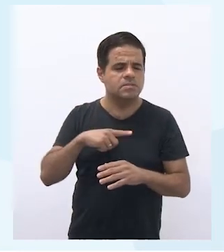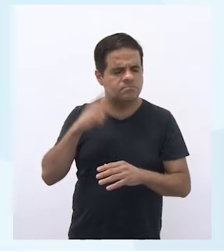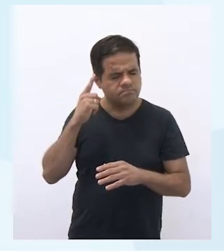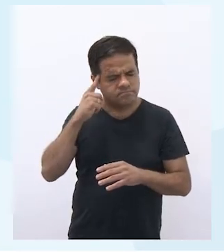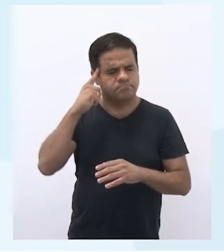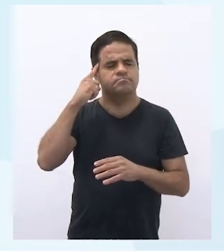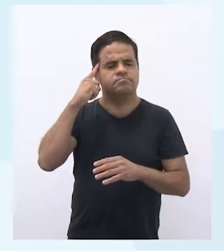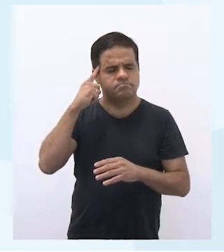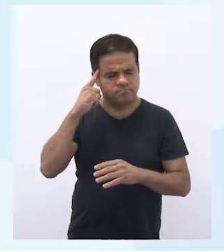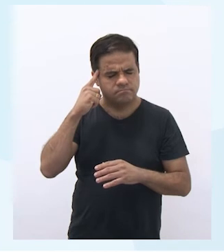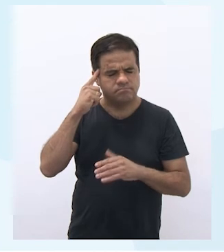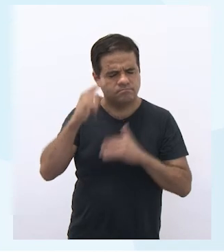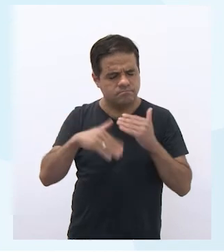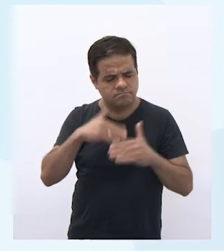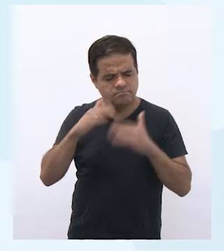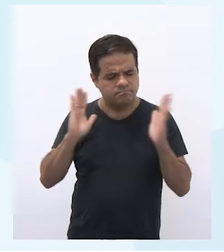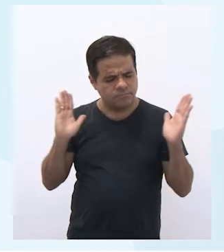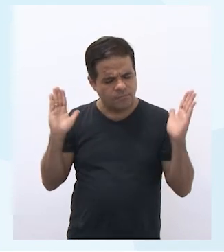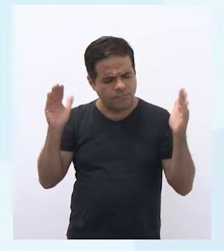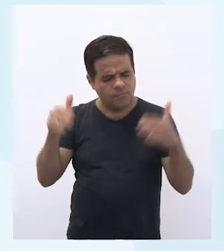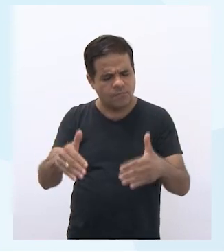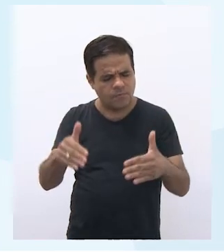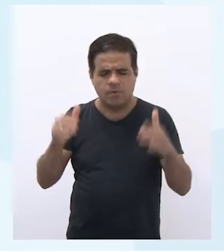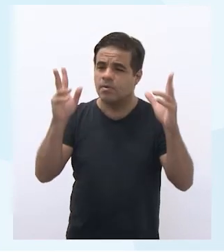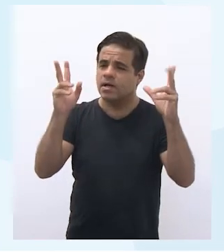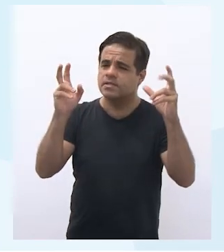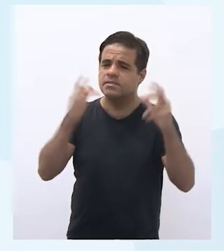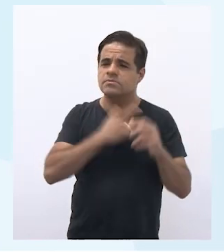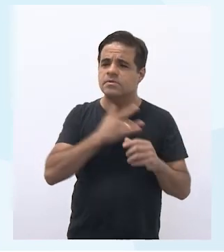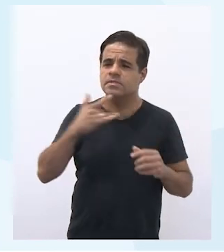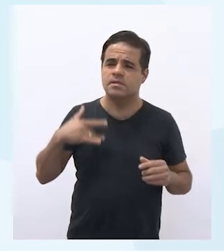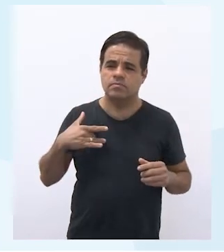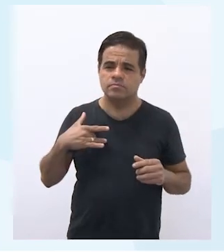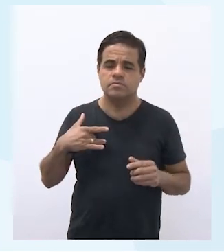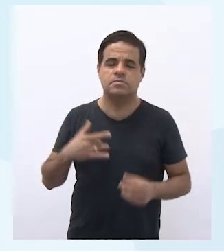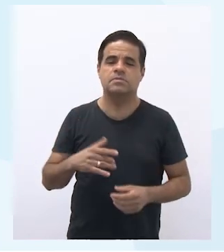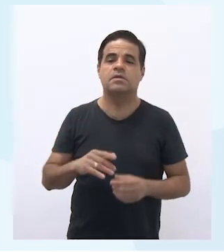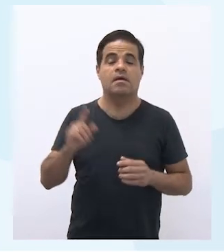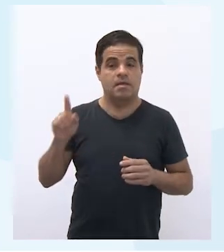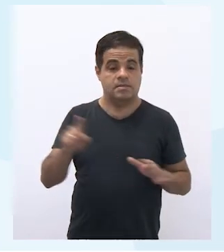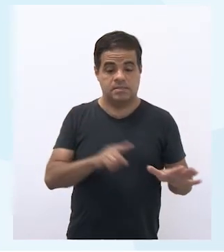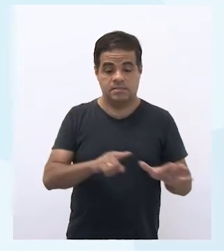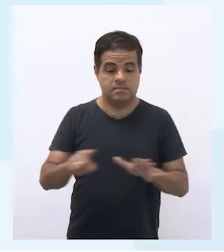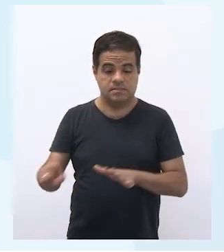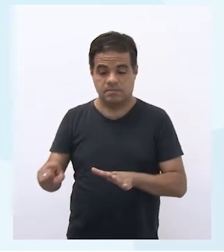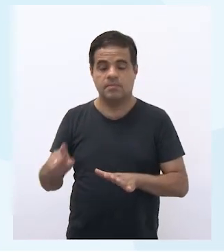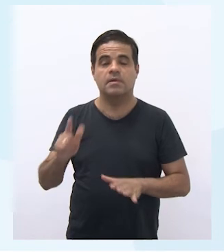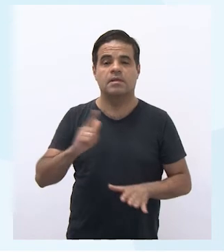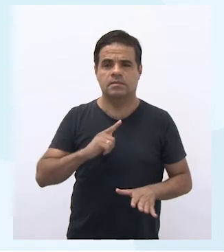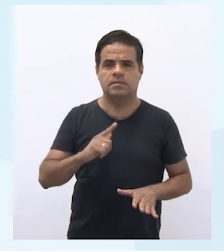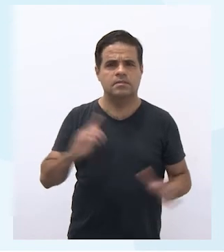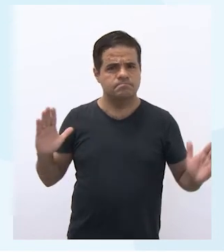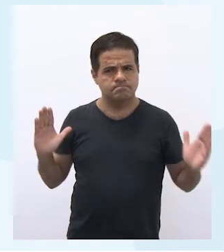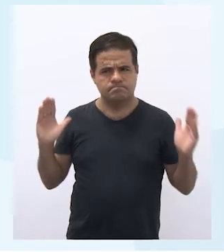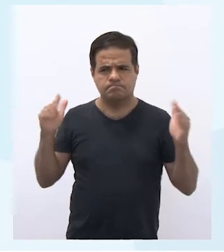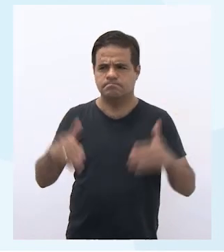desenvolvimento com um foco mais voltado para as questões de saúde. Essa semana a gente tem esse